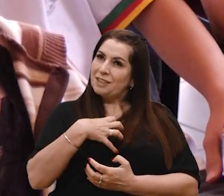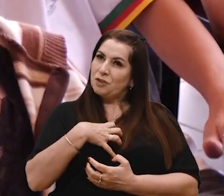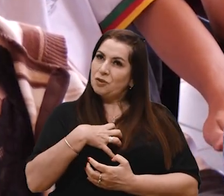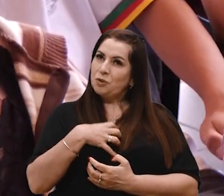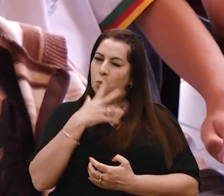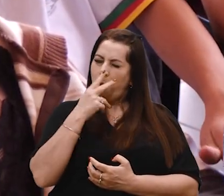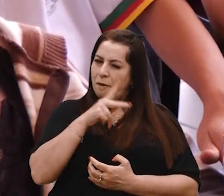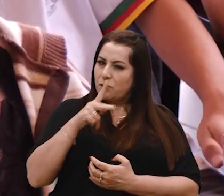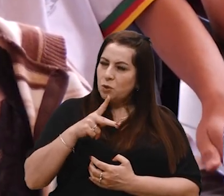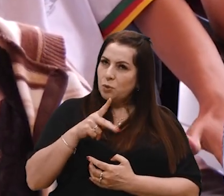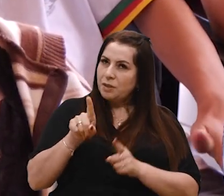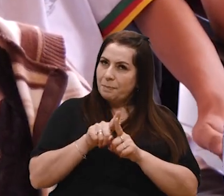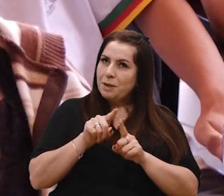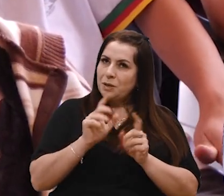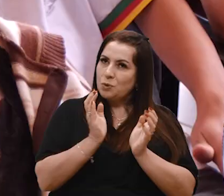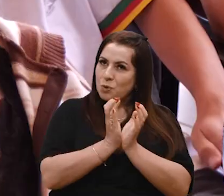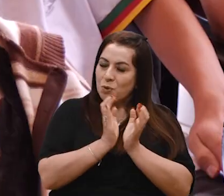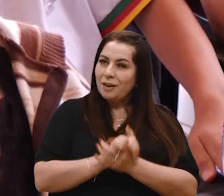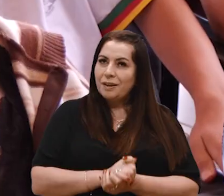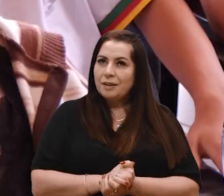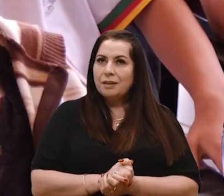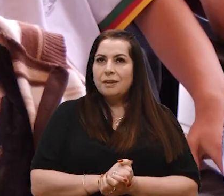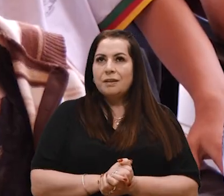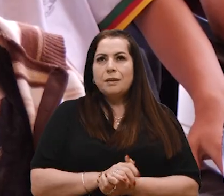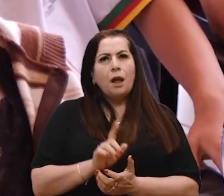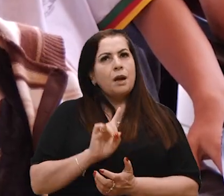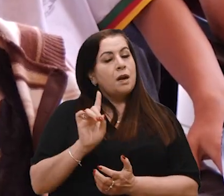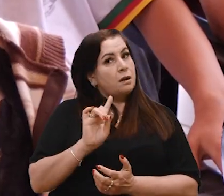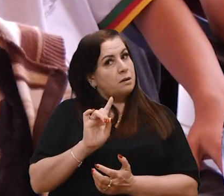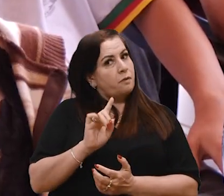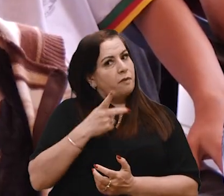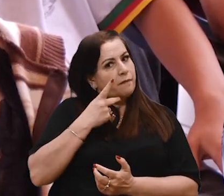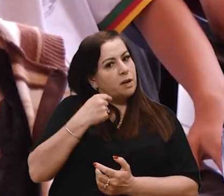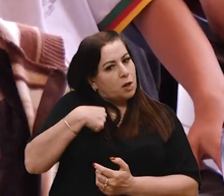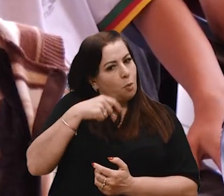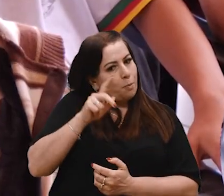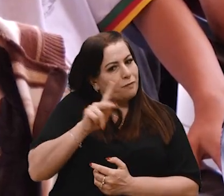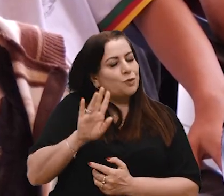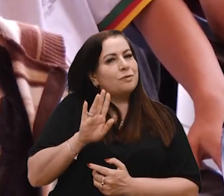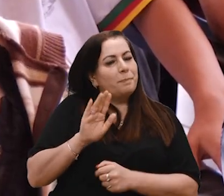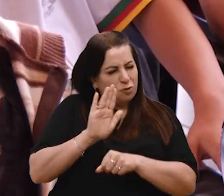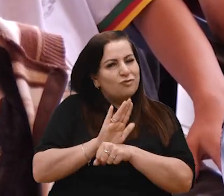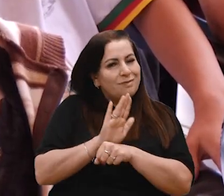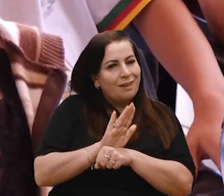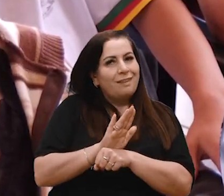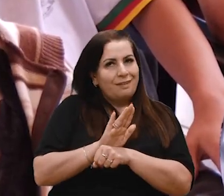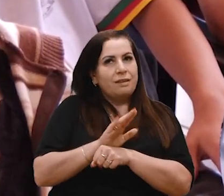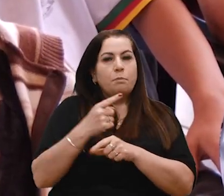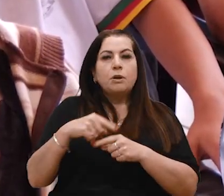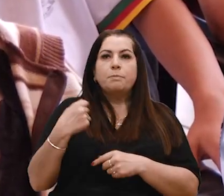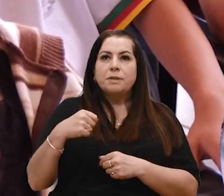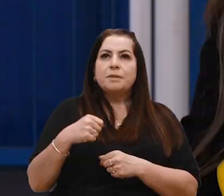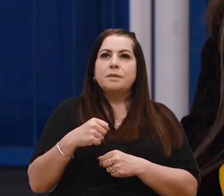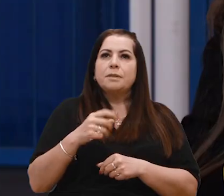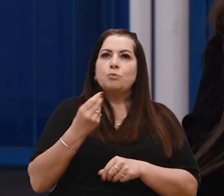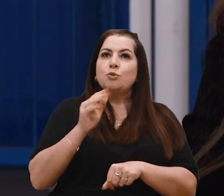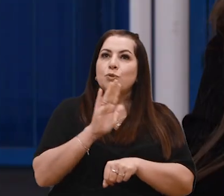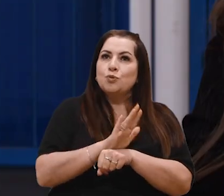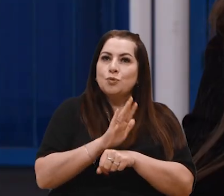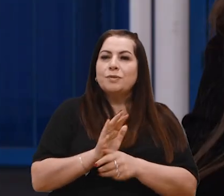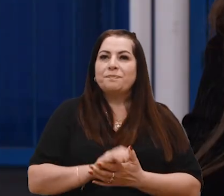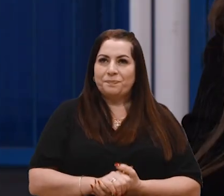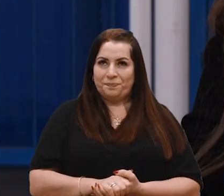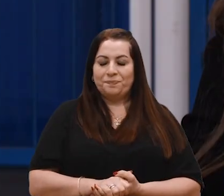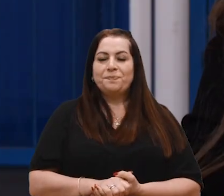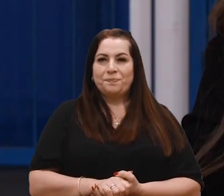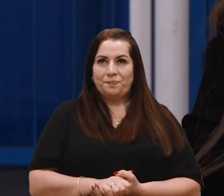Você se sentiu um pouquinho professora também dos seus colegas? Não diria professora, mas sim ajudar eles, né? Porque eles precisam